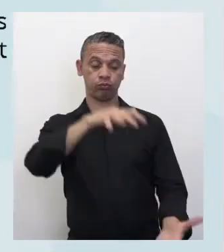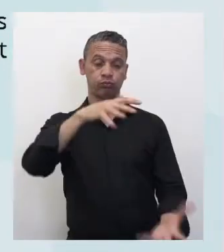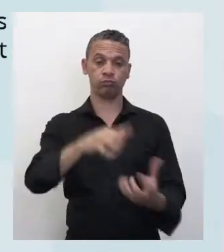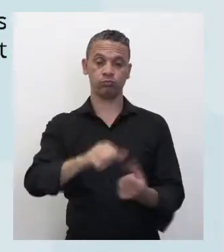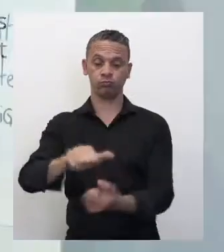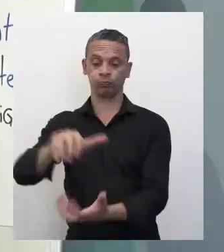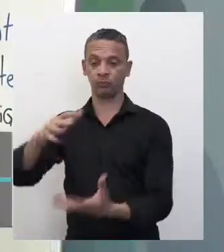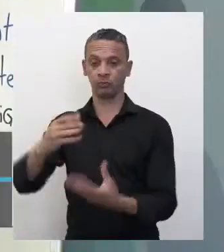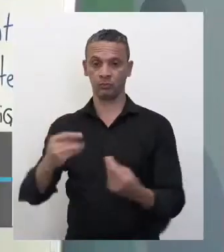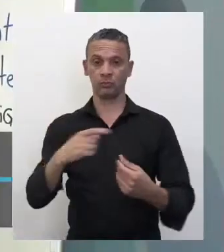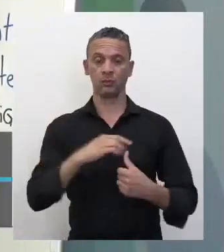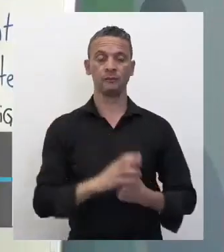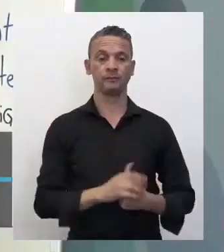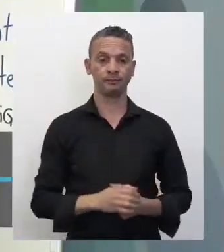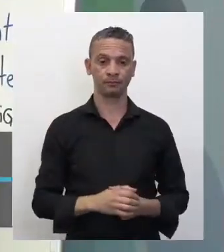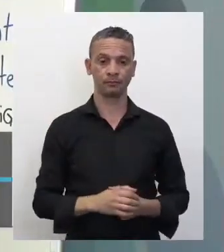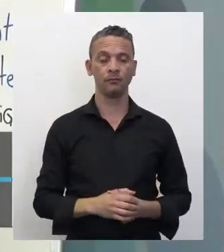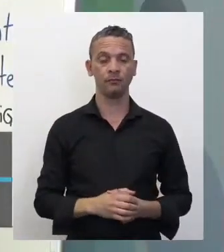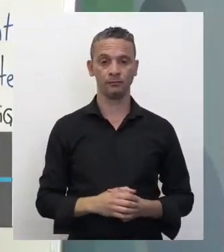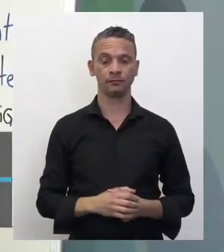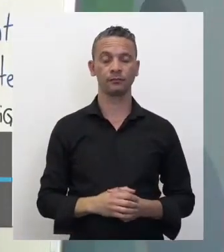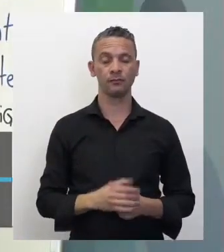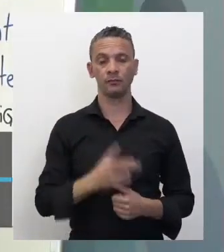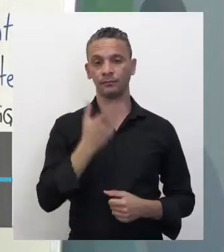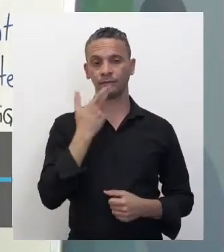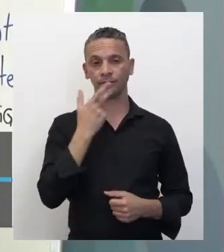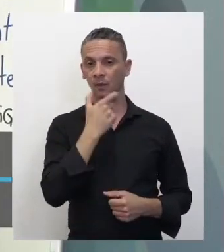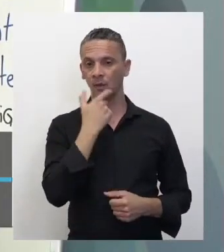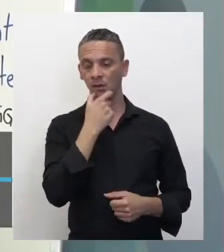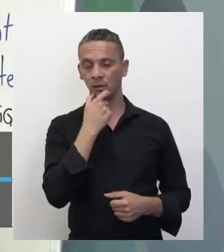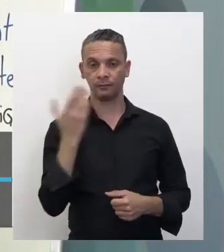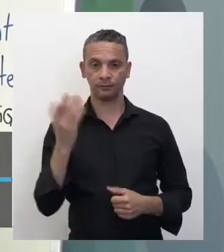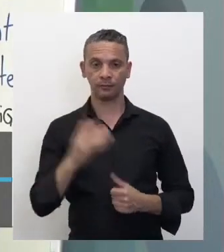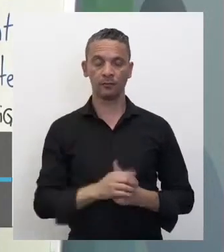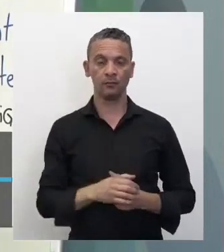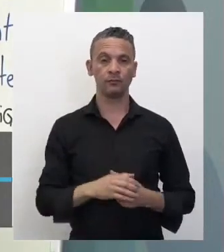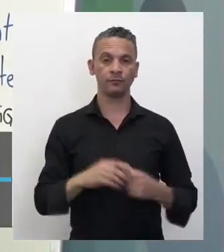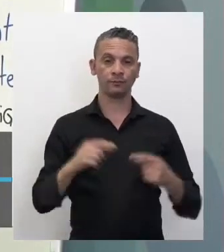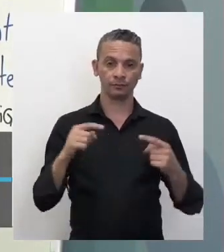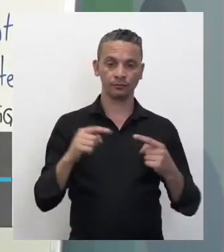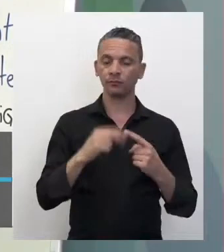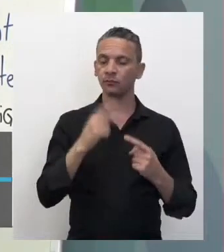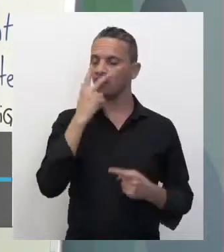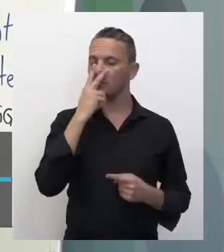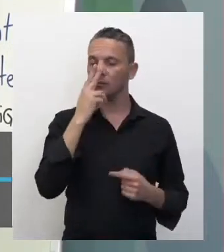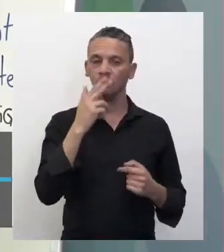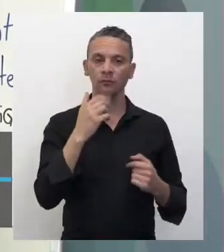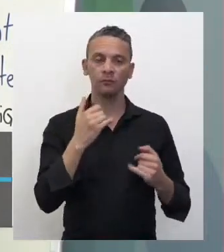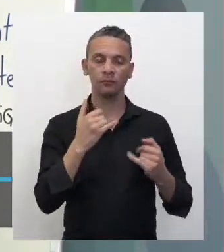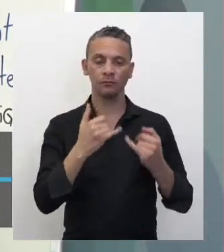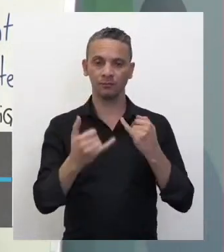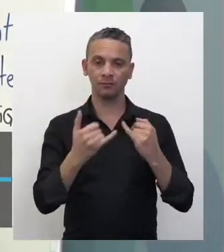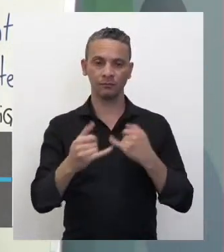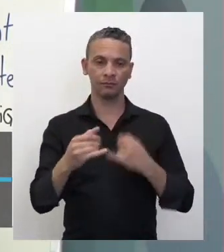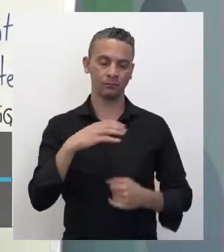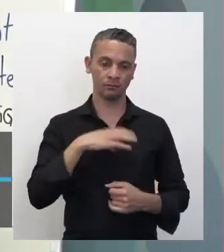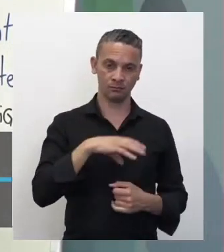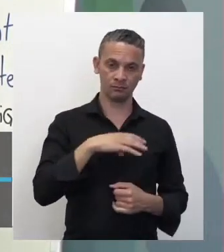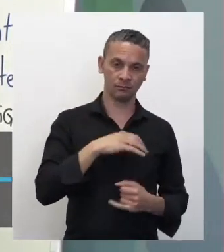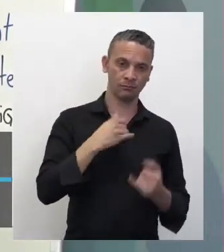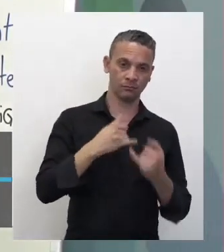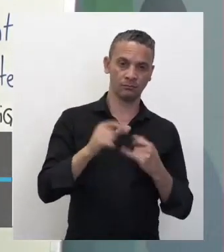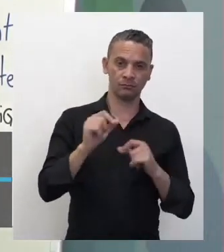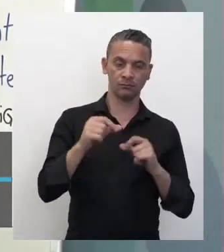o more efficient e more efficiently. São bem parecidos, mas o more efficient a gente está trabalhando com